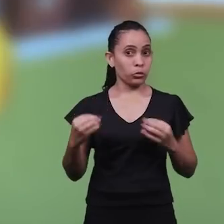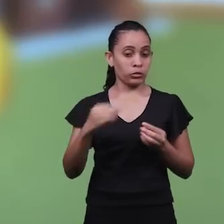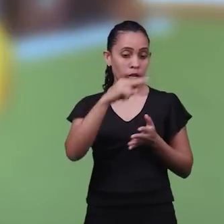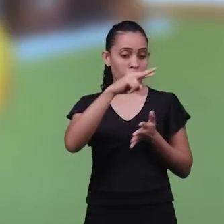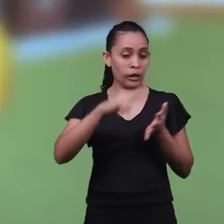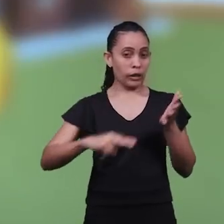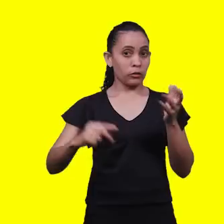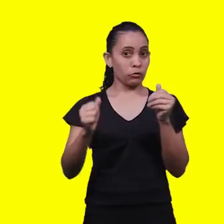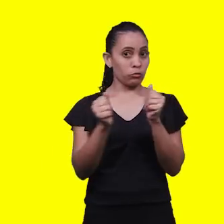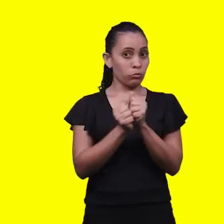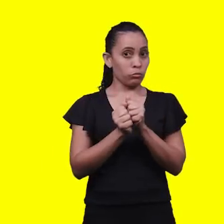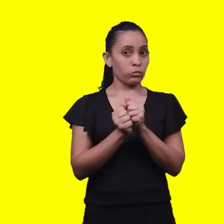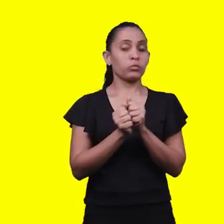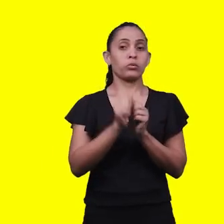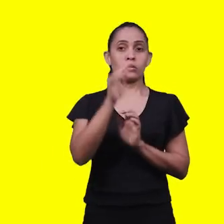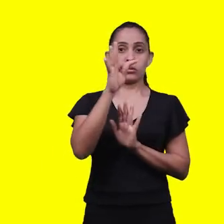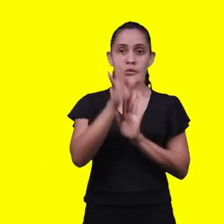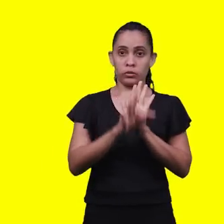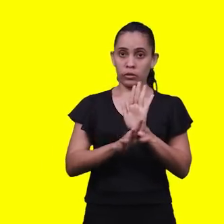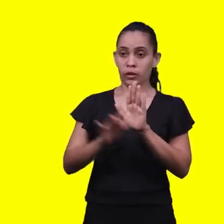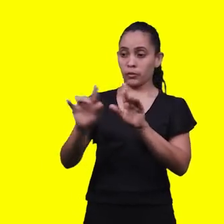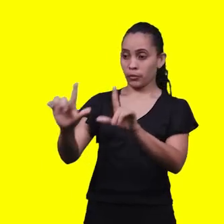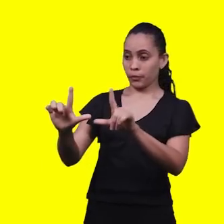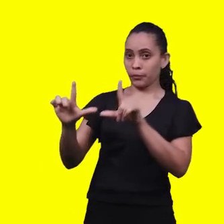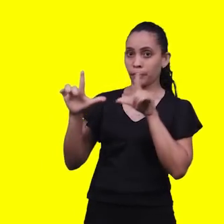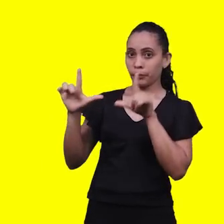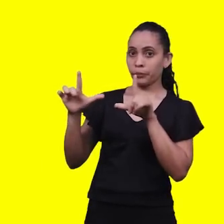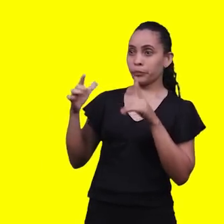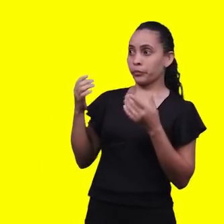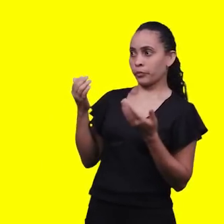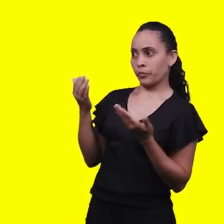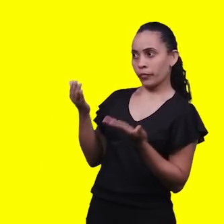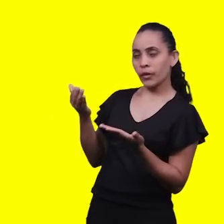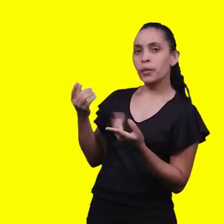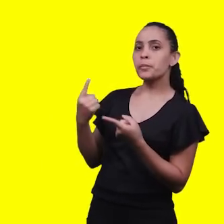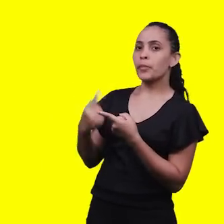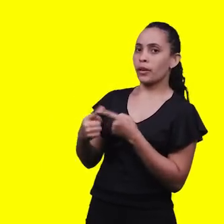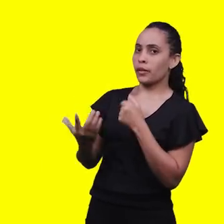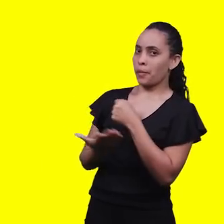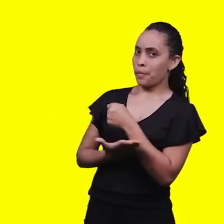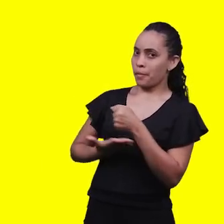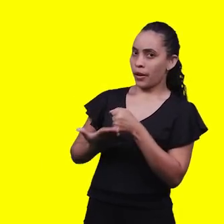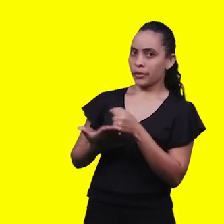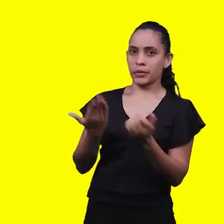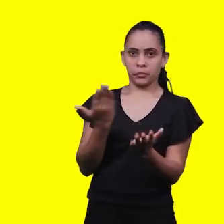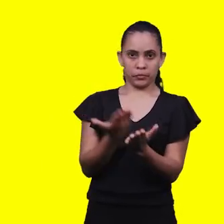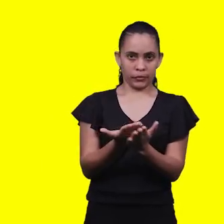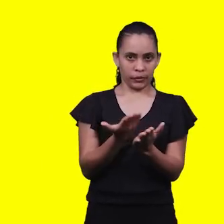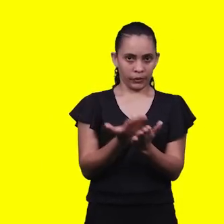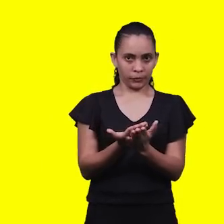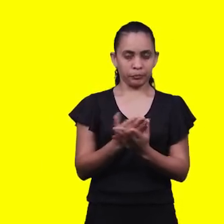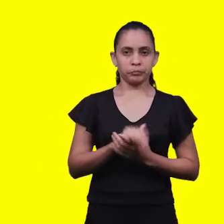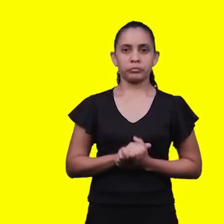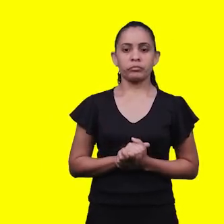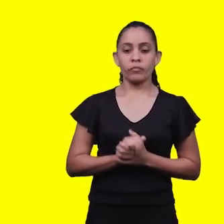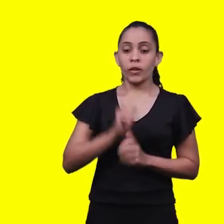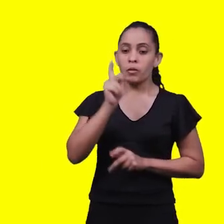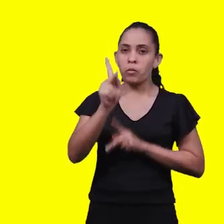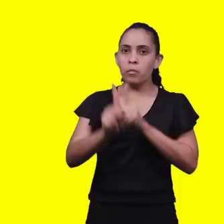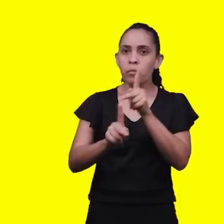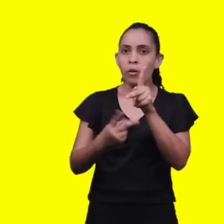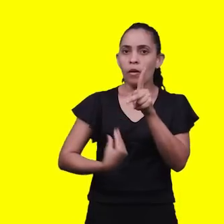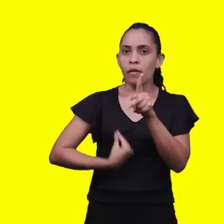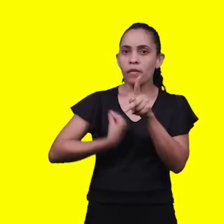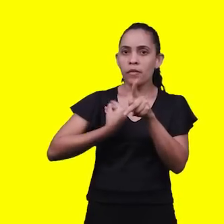comigo o versículo que está sendo projetado no slide, porque ele vai dar base para a nossa aula. O povo